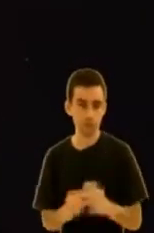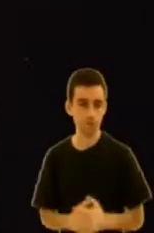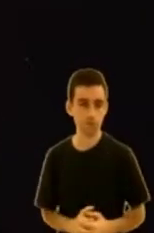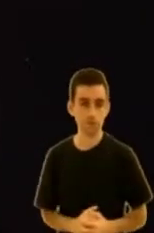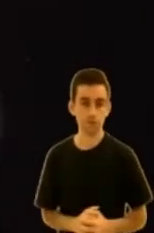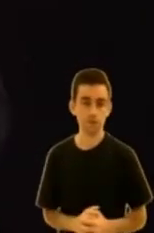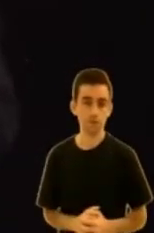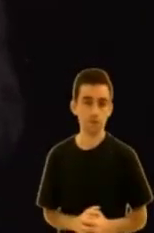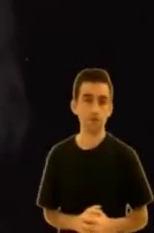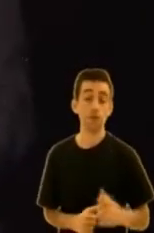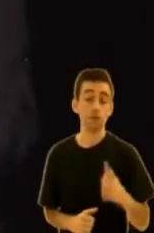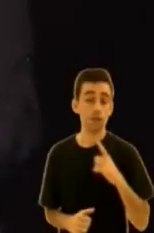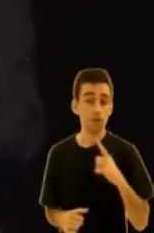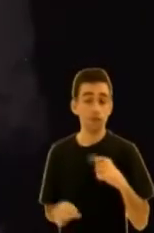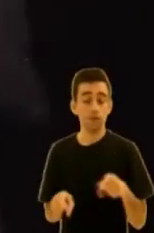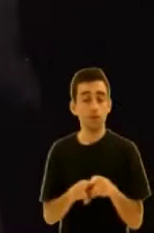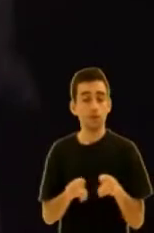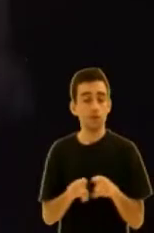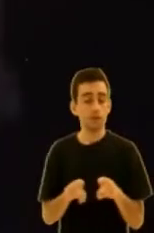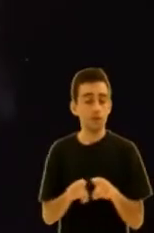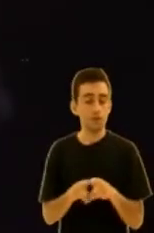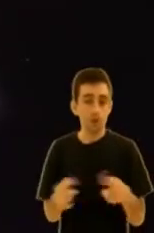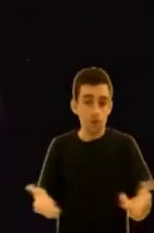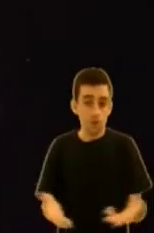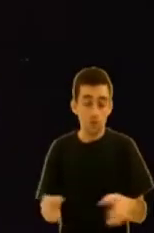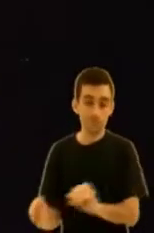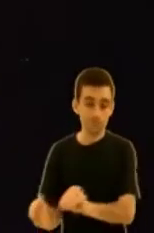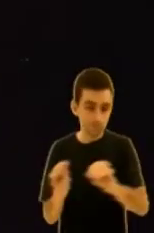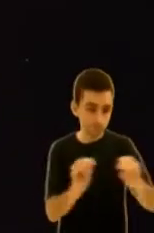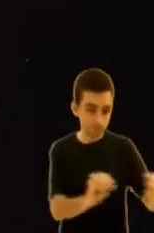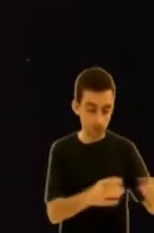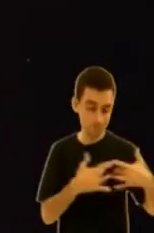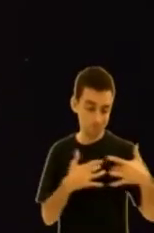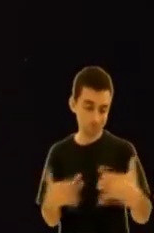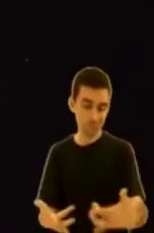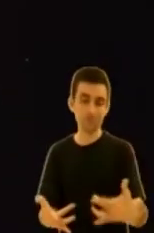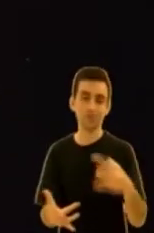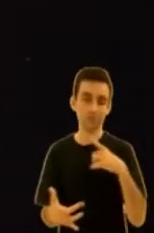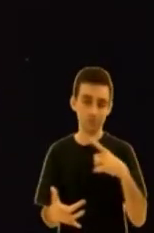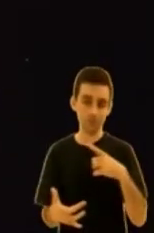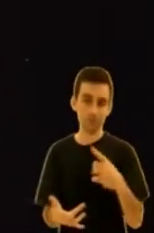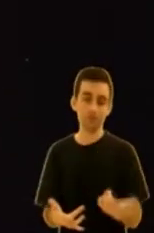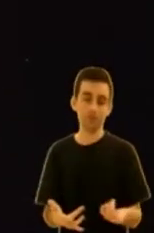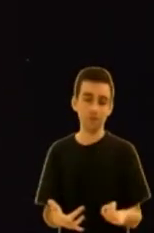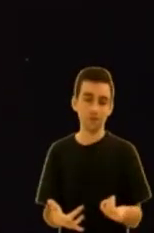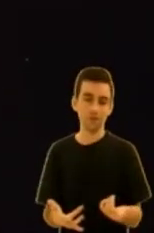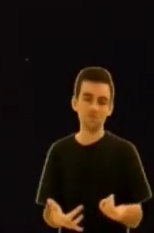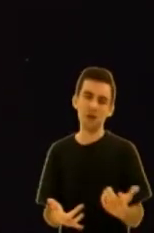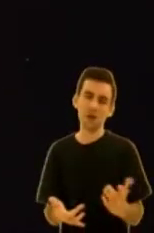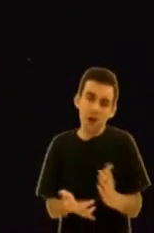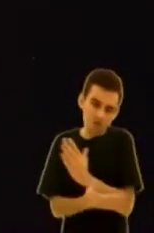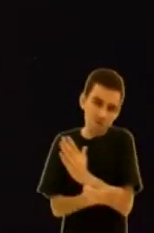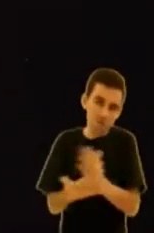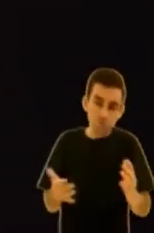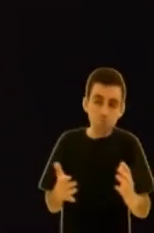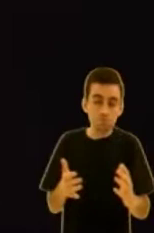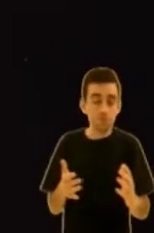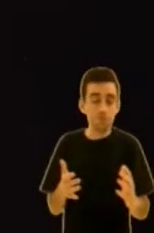das ações de transferência voluntária, que são estas ações